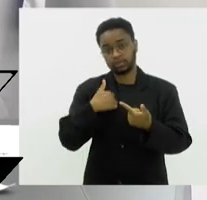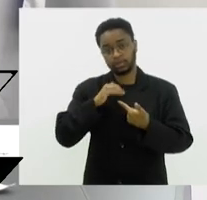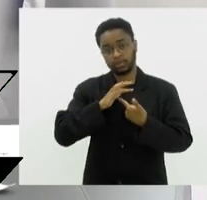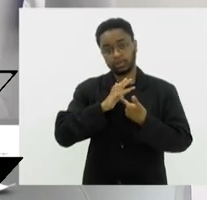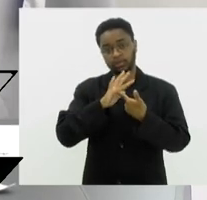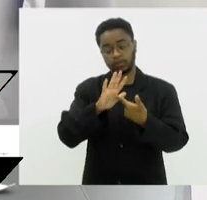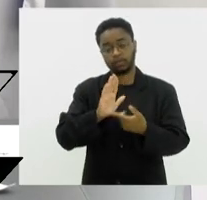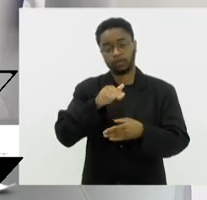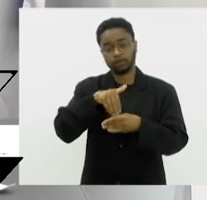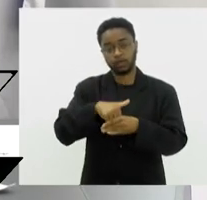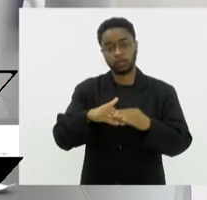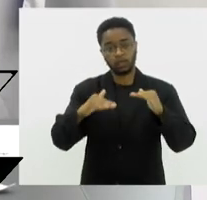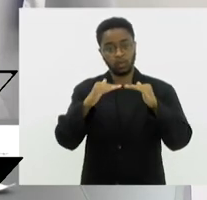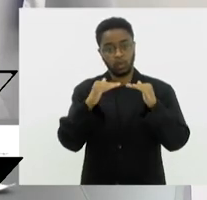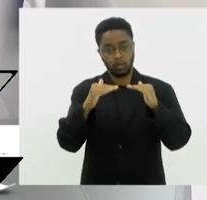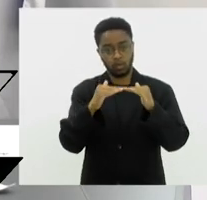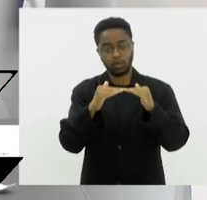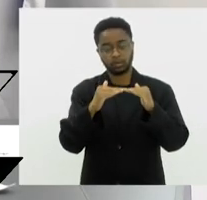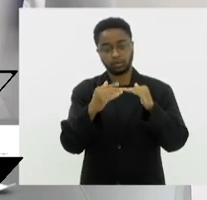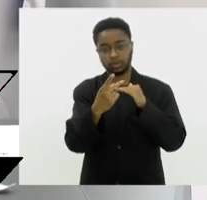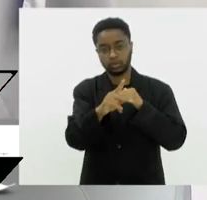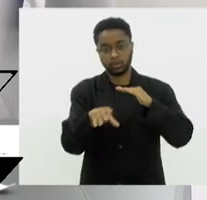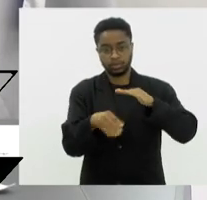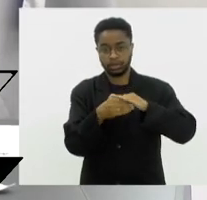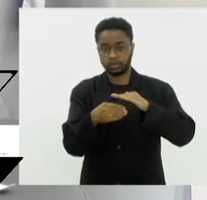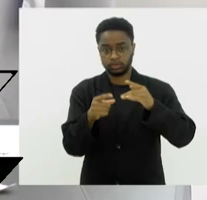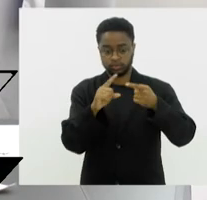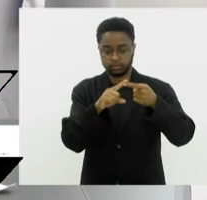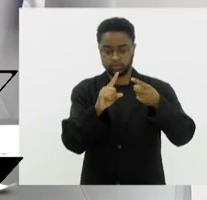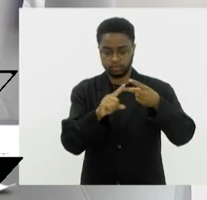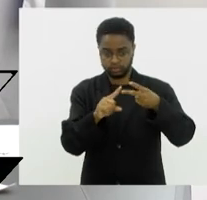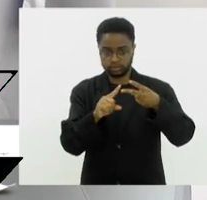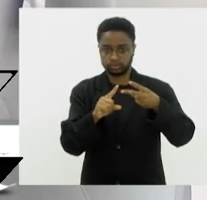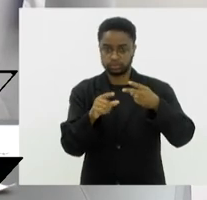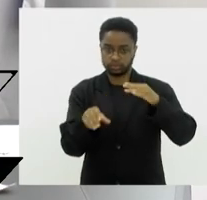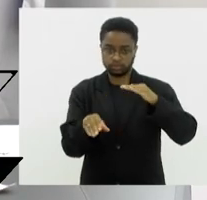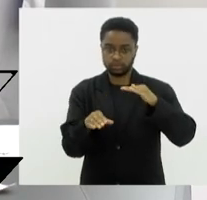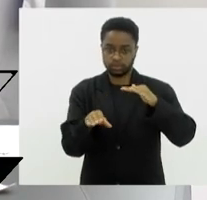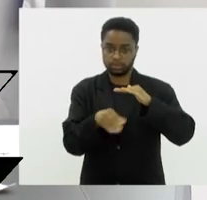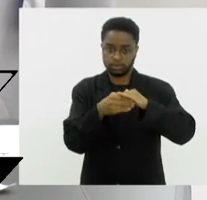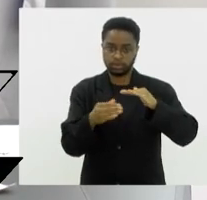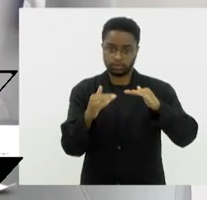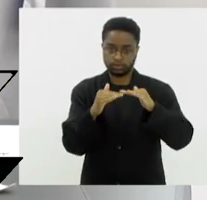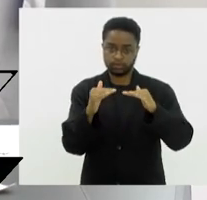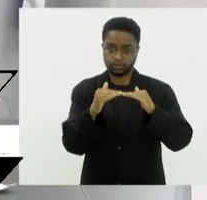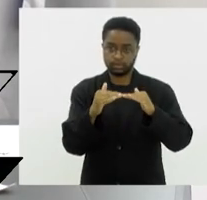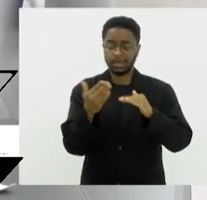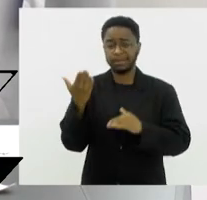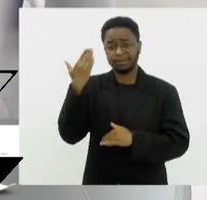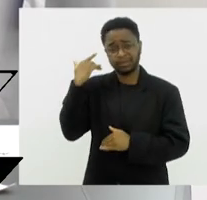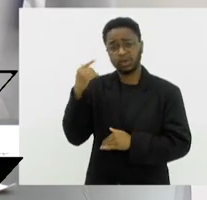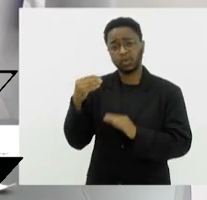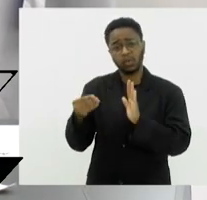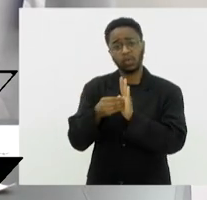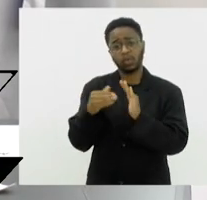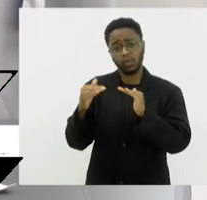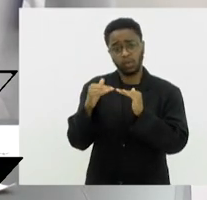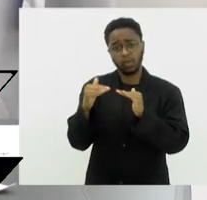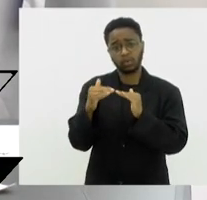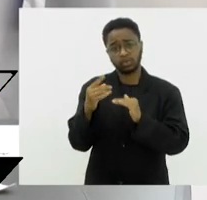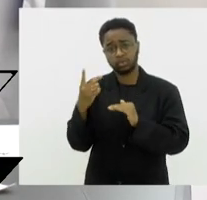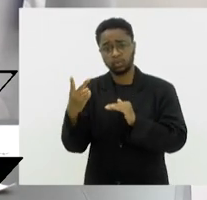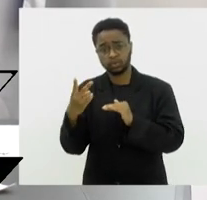passo a apresentar o voto que é favorável. São duas emendas, né? Favorável às emendas. Ele já tinha dado favorável a 2 e contrário a